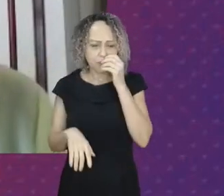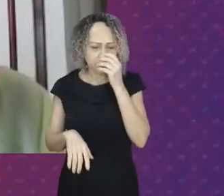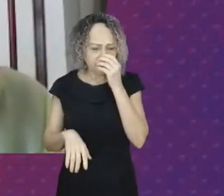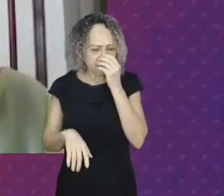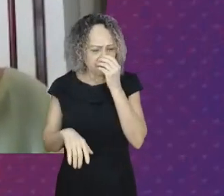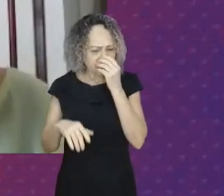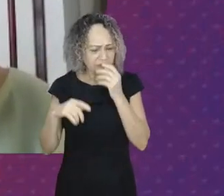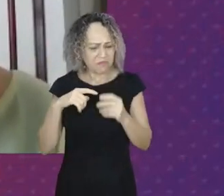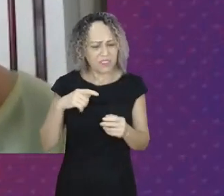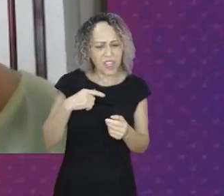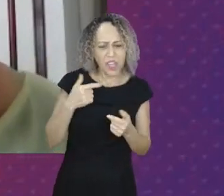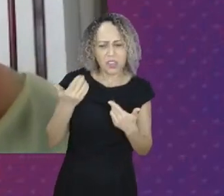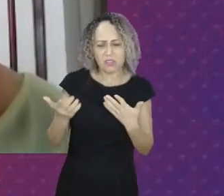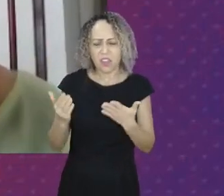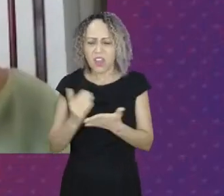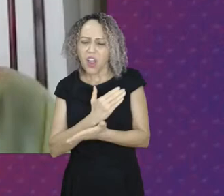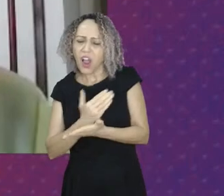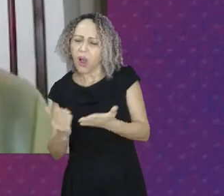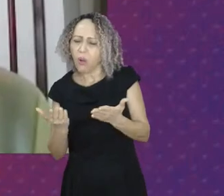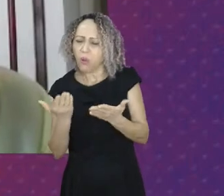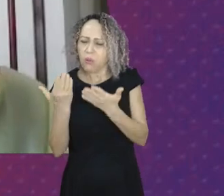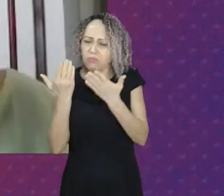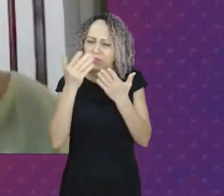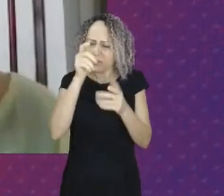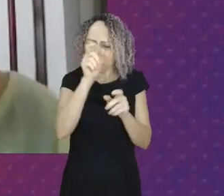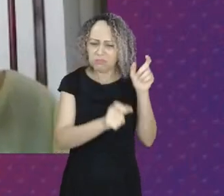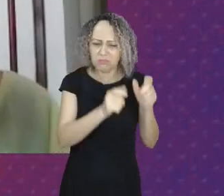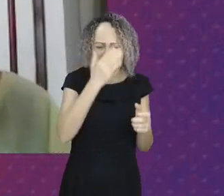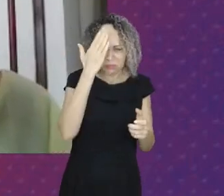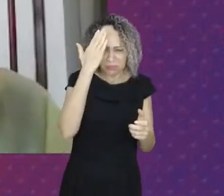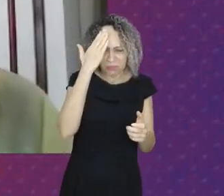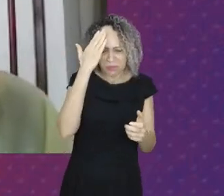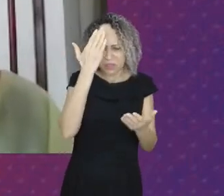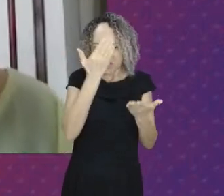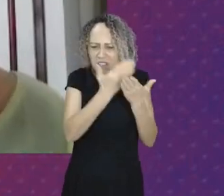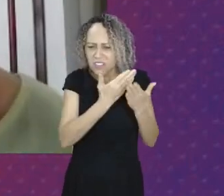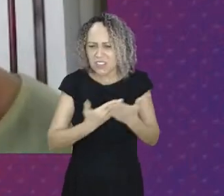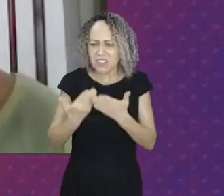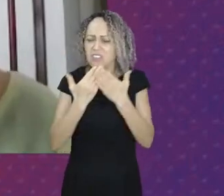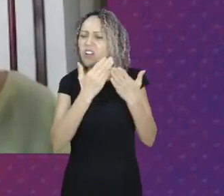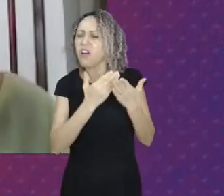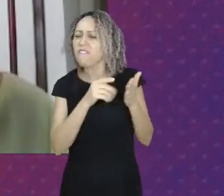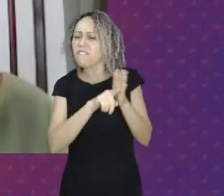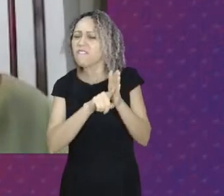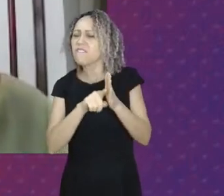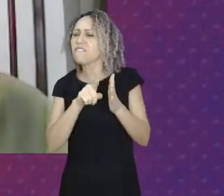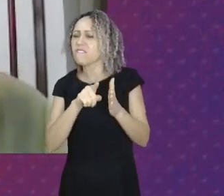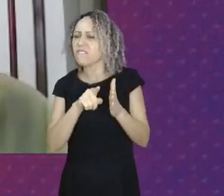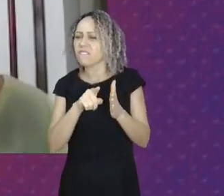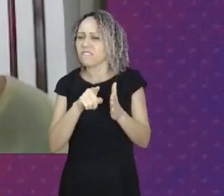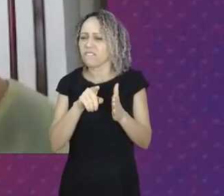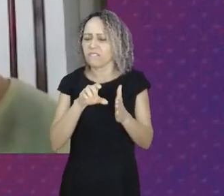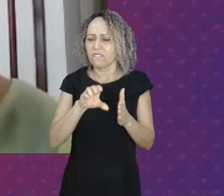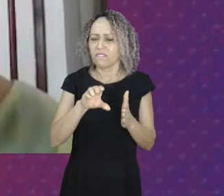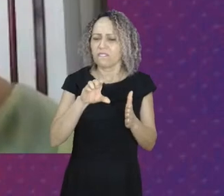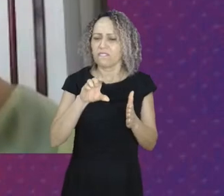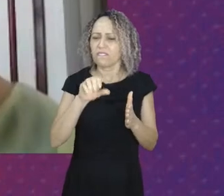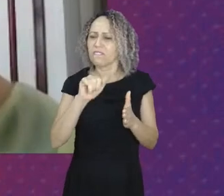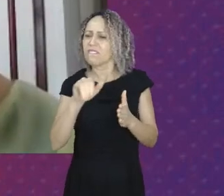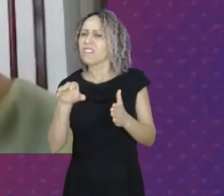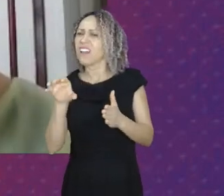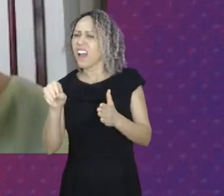importante feita por alguns estudiosos, a exemplo de um que se chamava Cal Polanyi, que